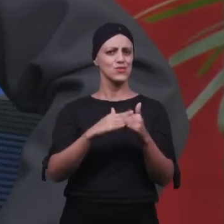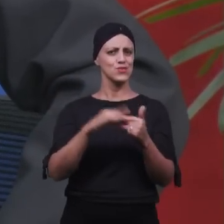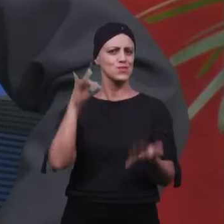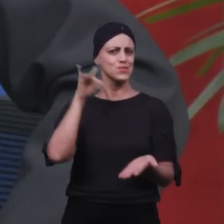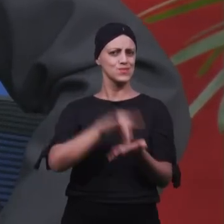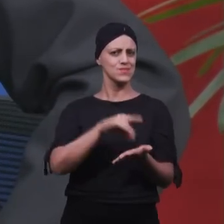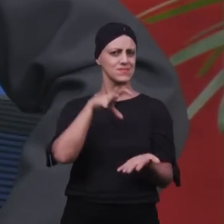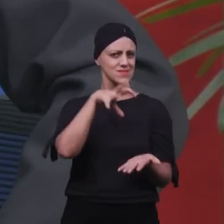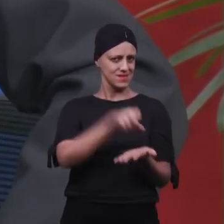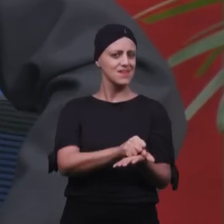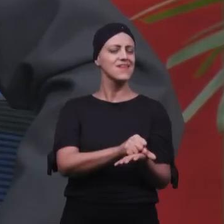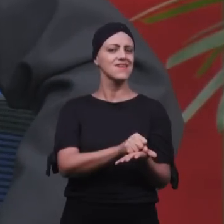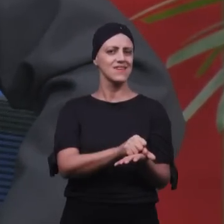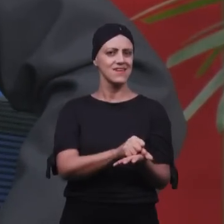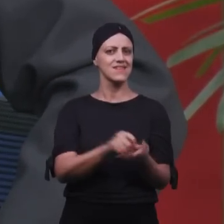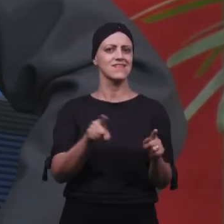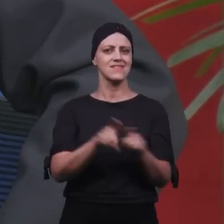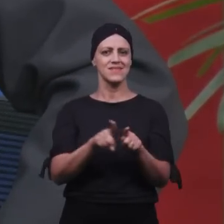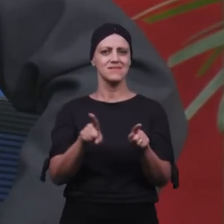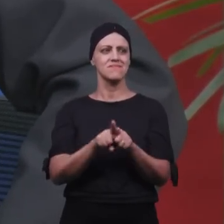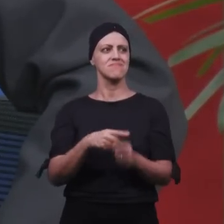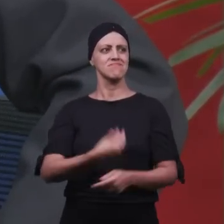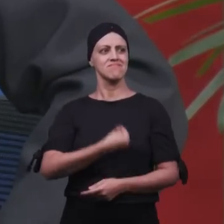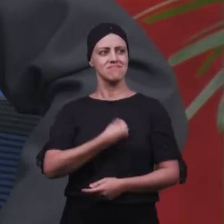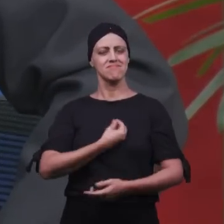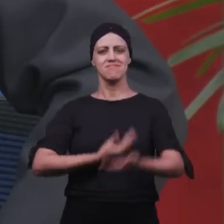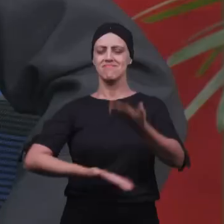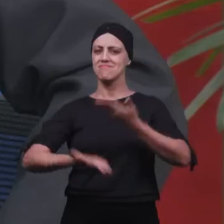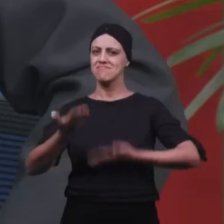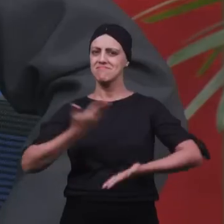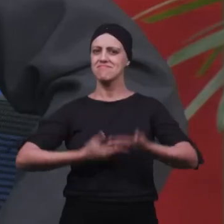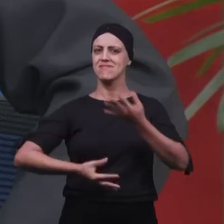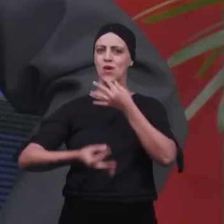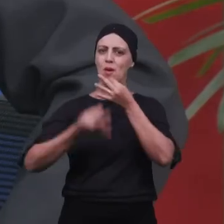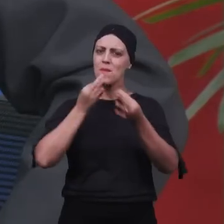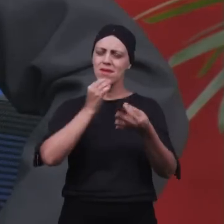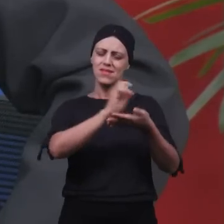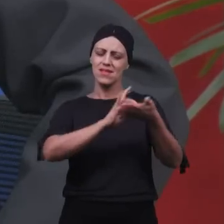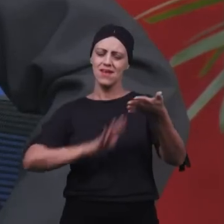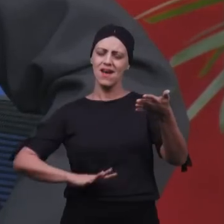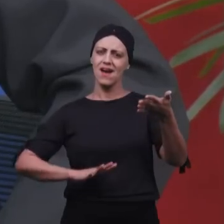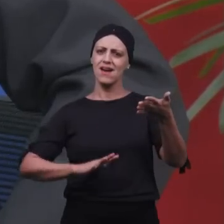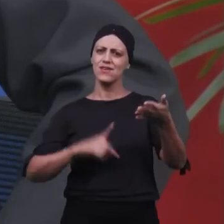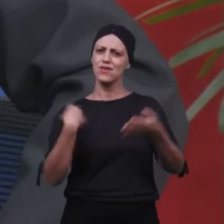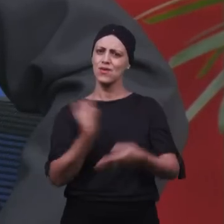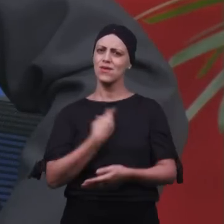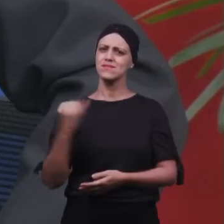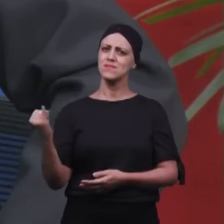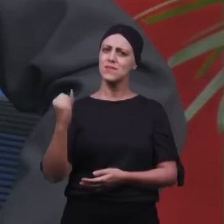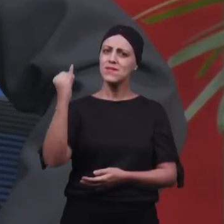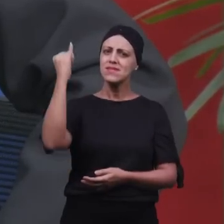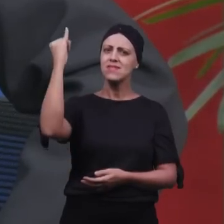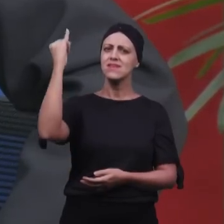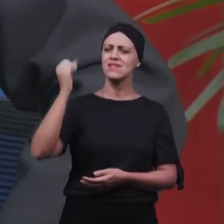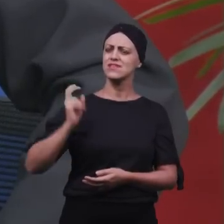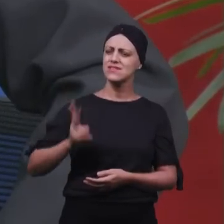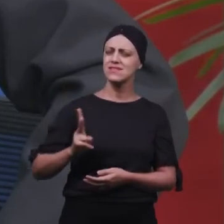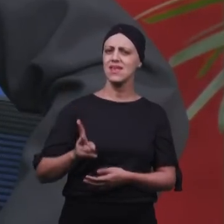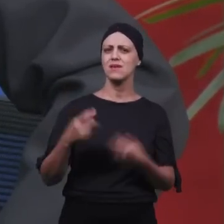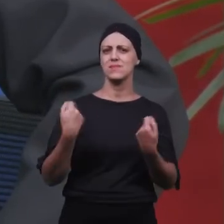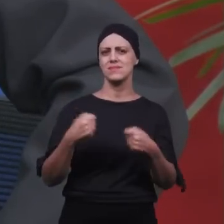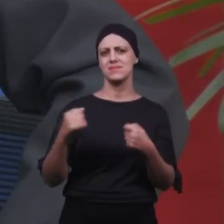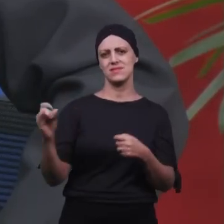igreja e também participe dos comentários. Para nós é muito importante. Amém. E sempre lembrando,